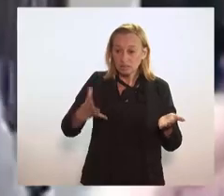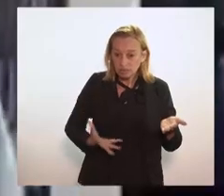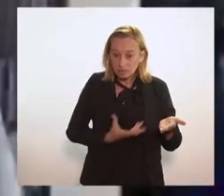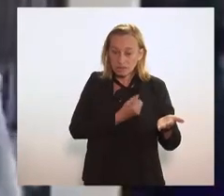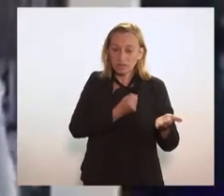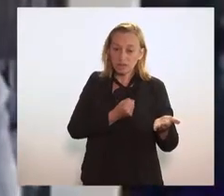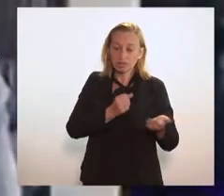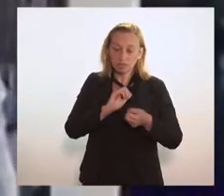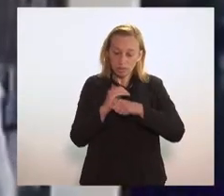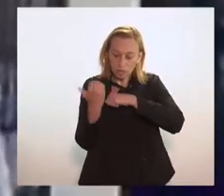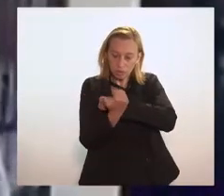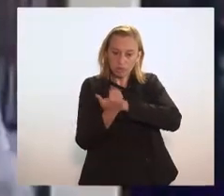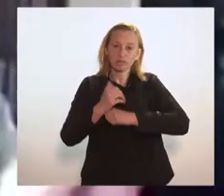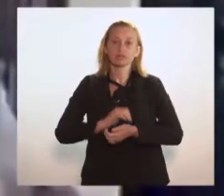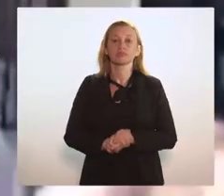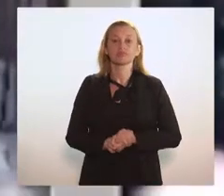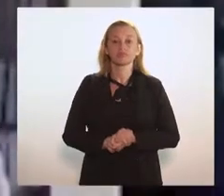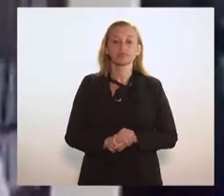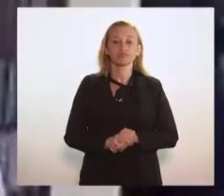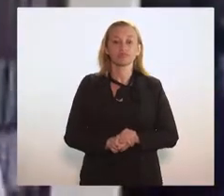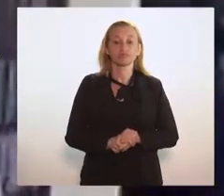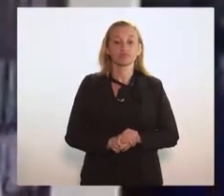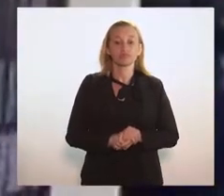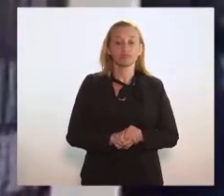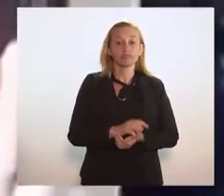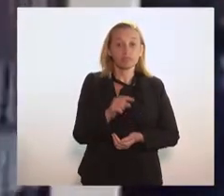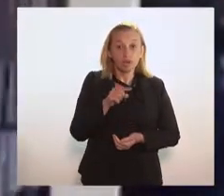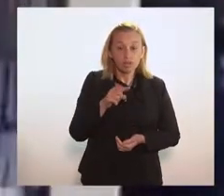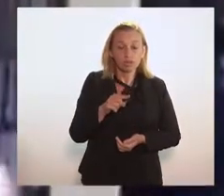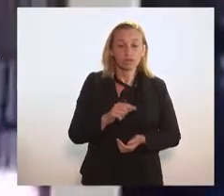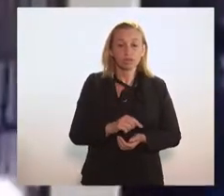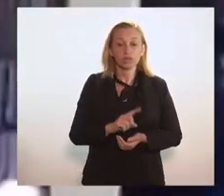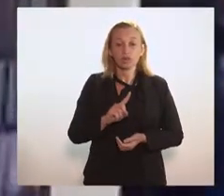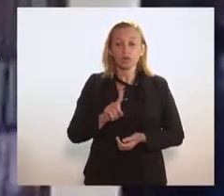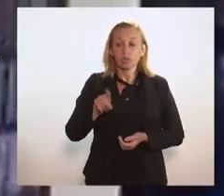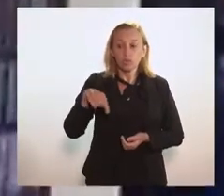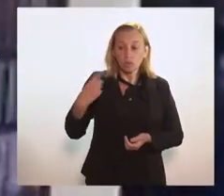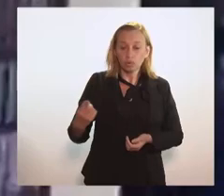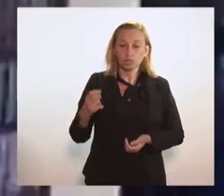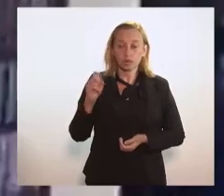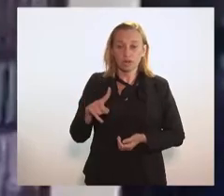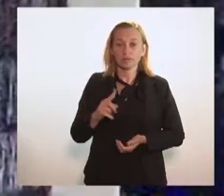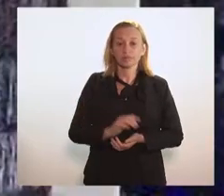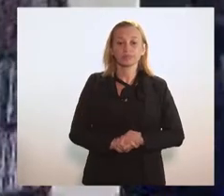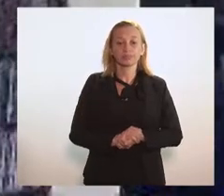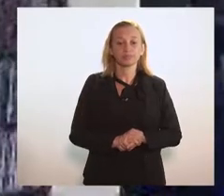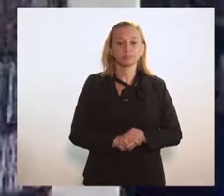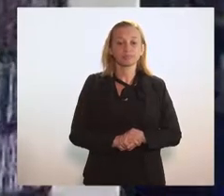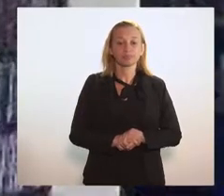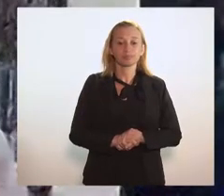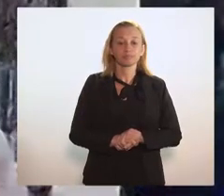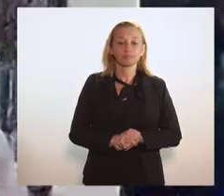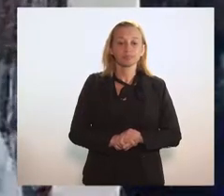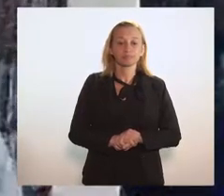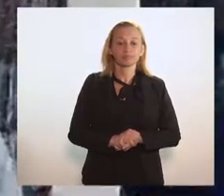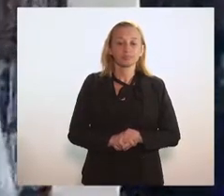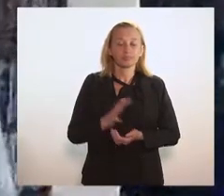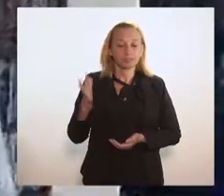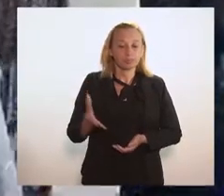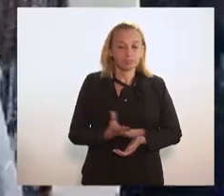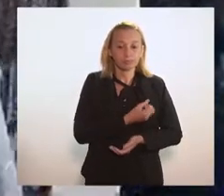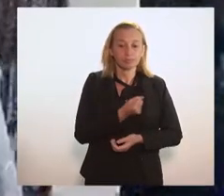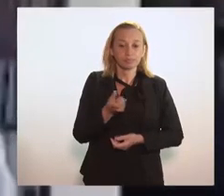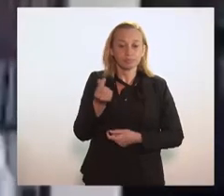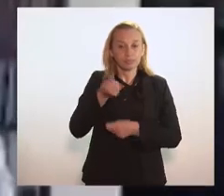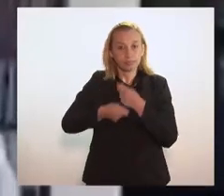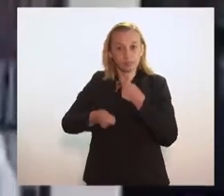pelo coronavírus. É um cenário. O outro cenário é salvar a